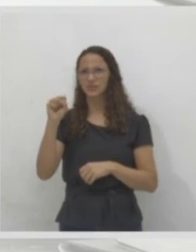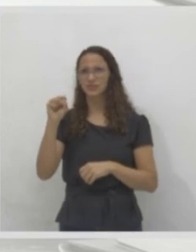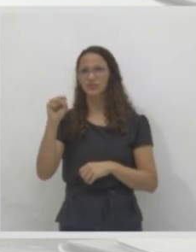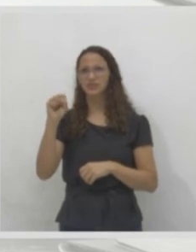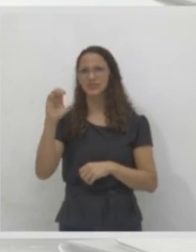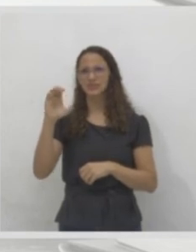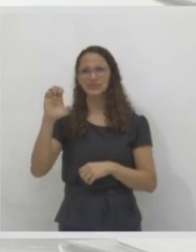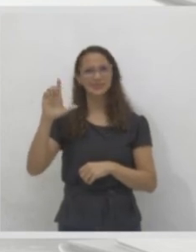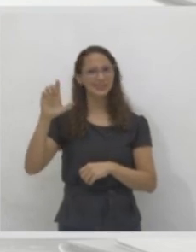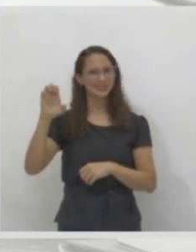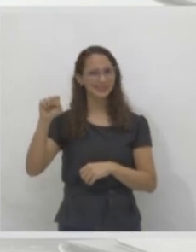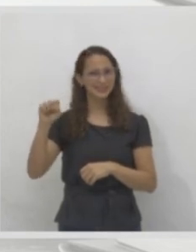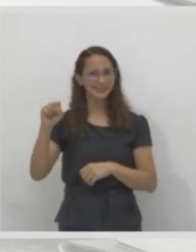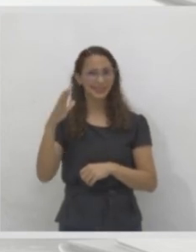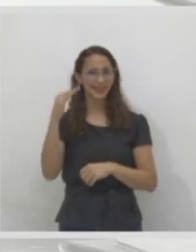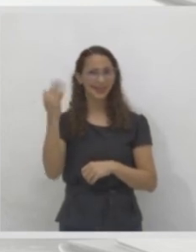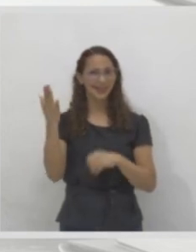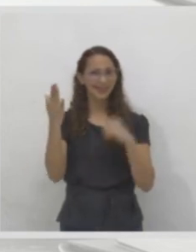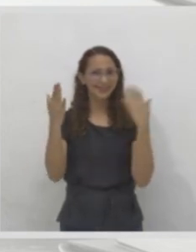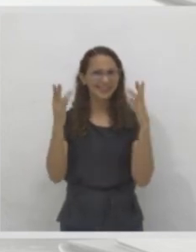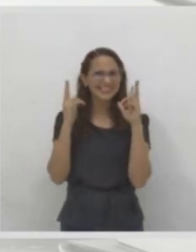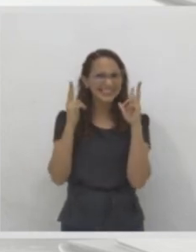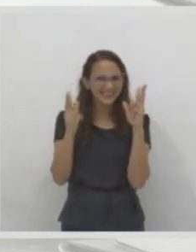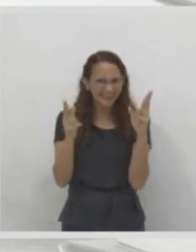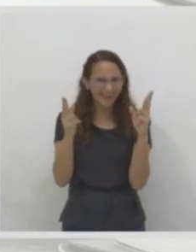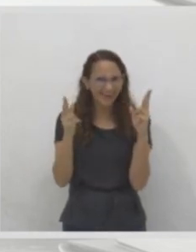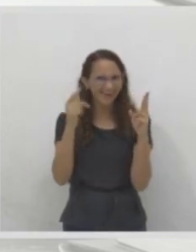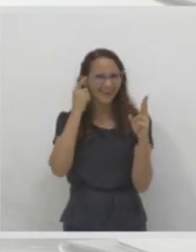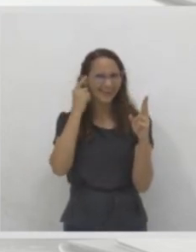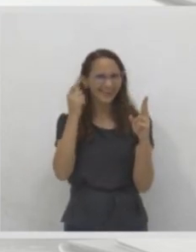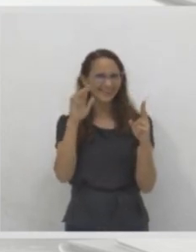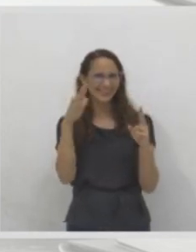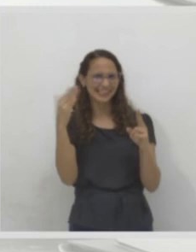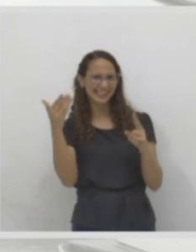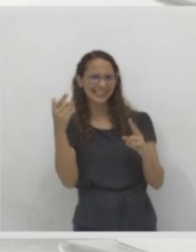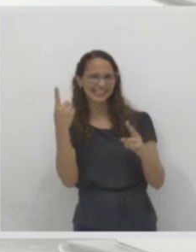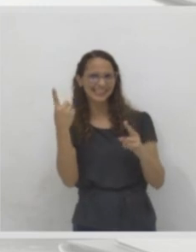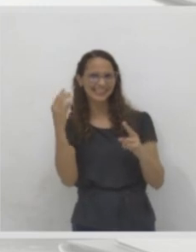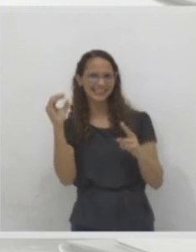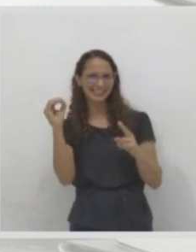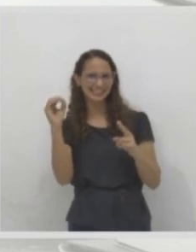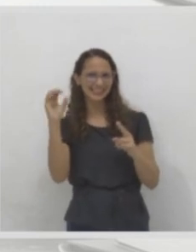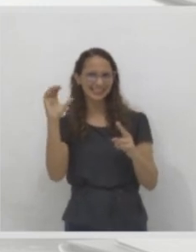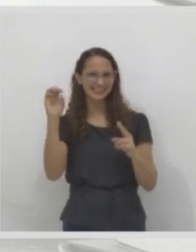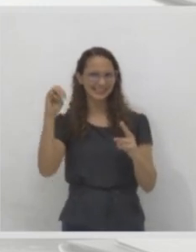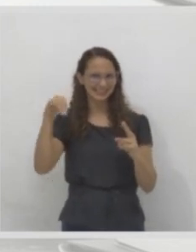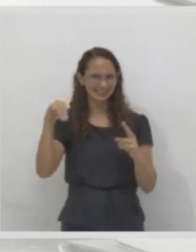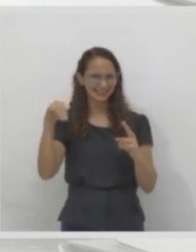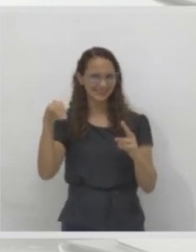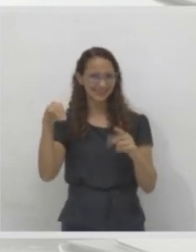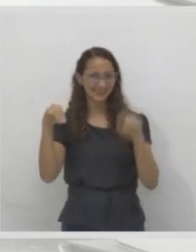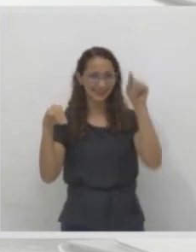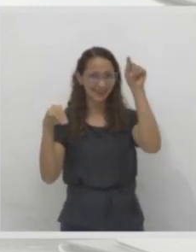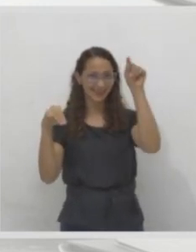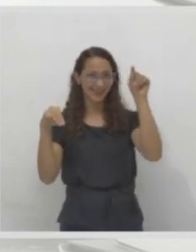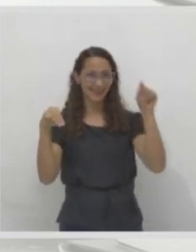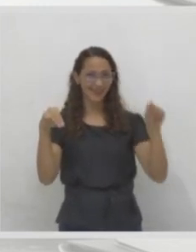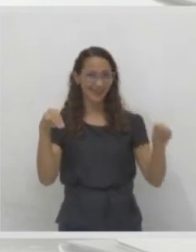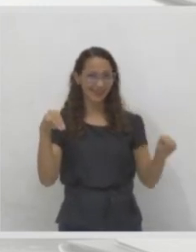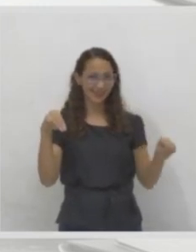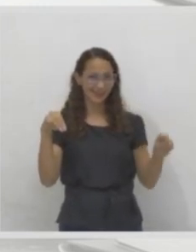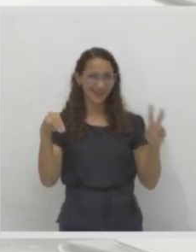iguais, se esse lado aqui vale 10 centímetros e esse lado que está faltando tem a mesma